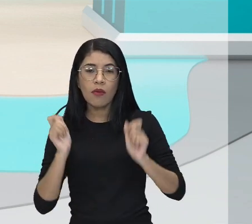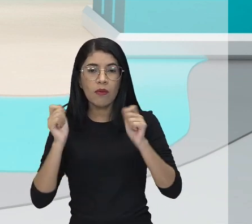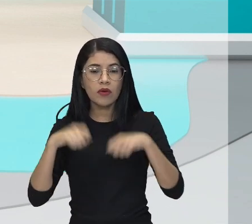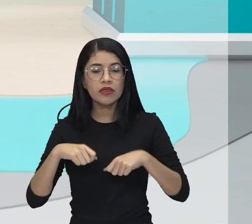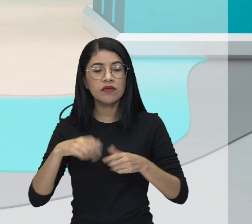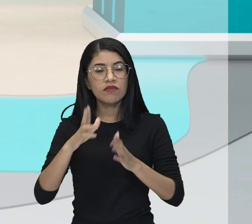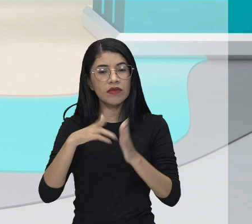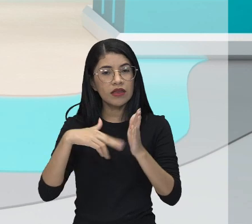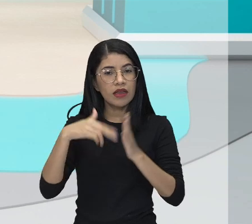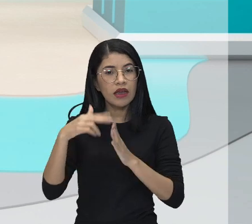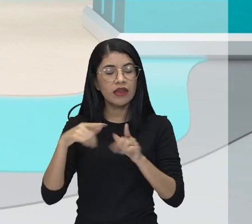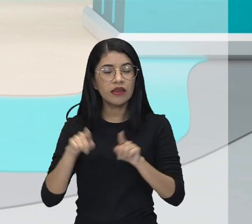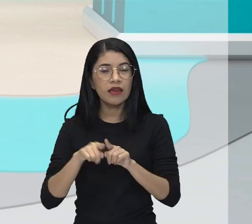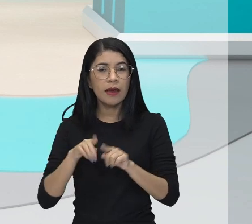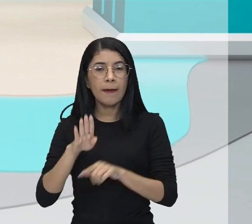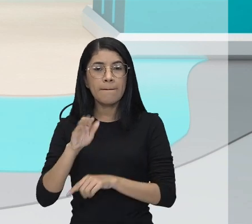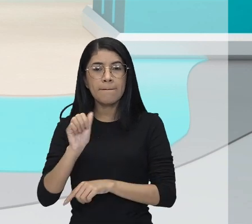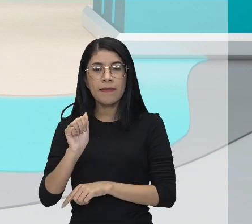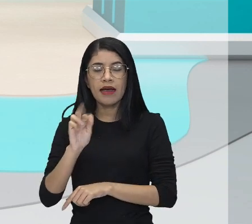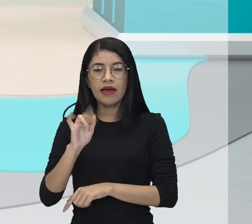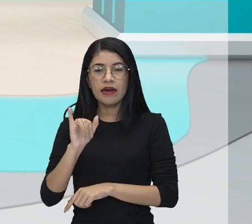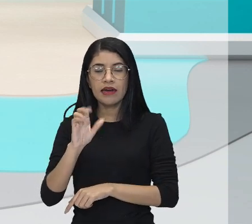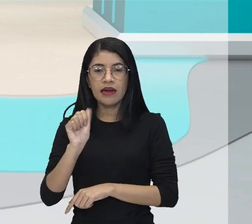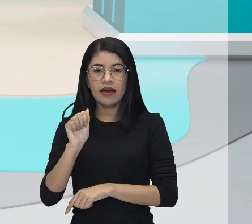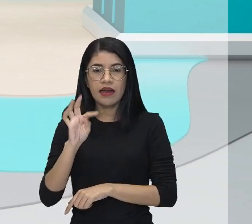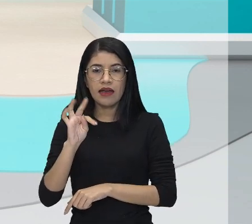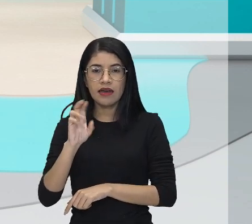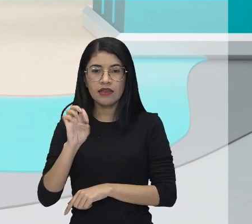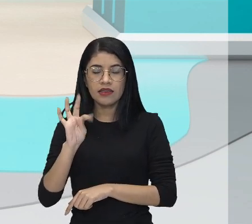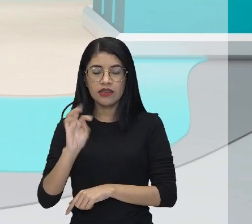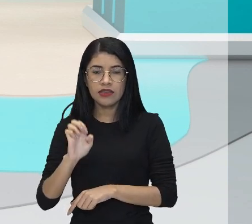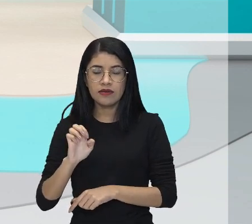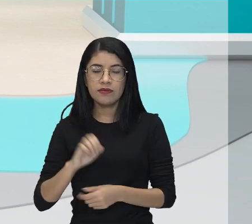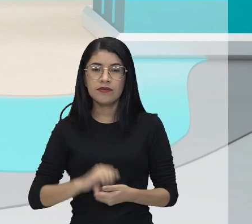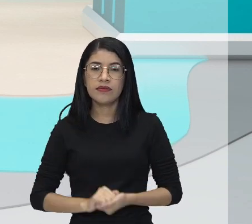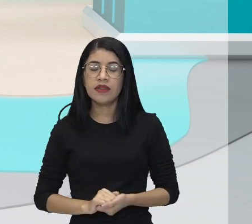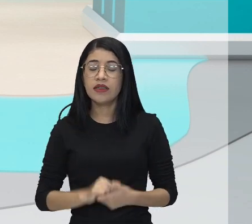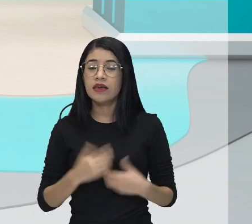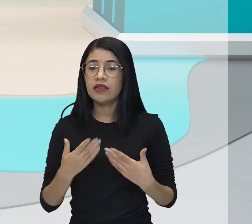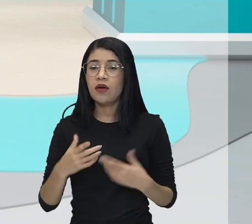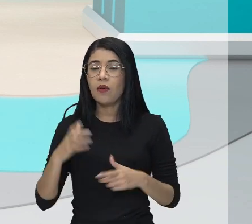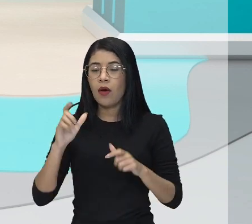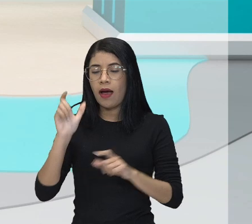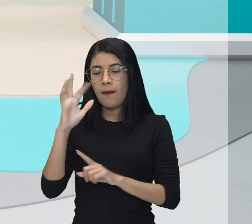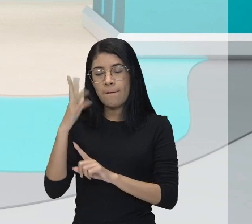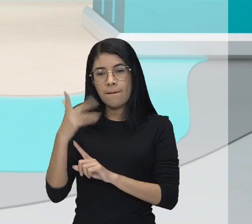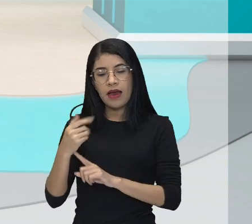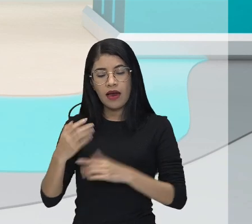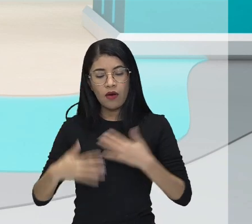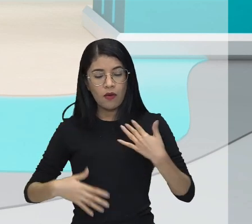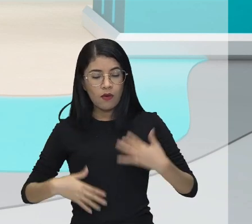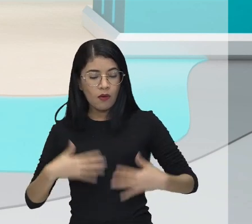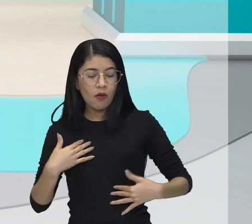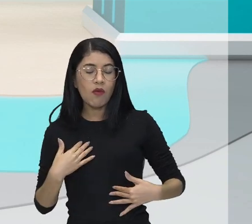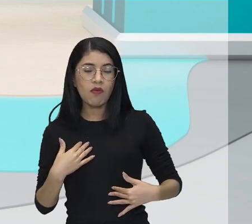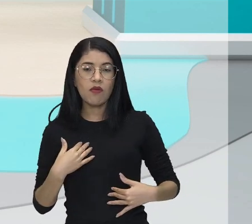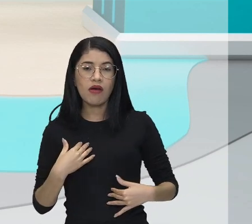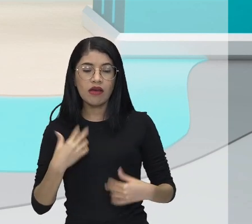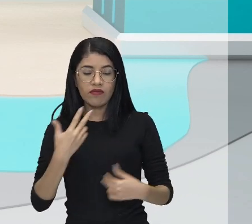que é chamada body art. Então, o artista, ele faz do corpo como se fosse o